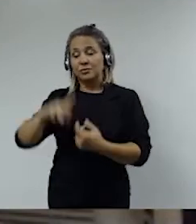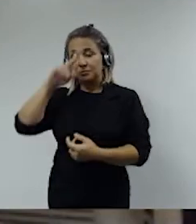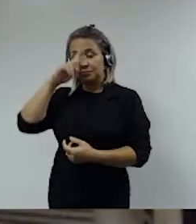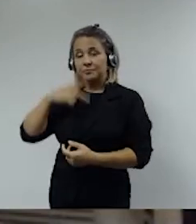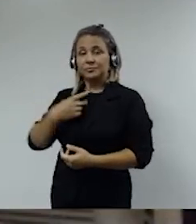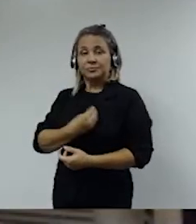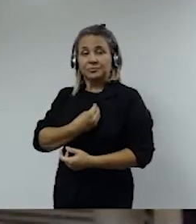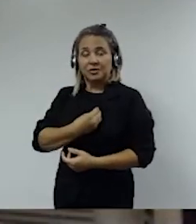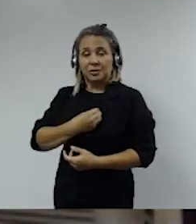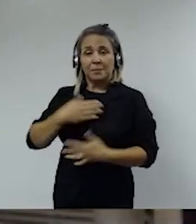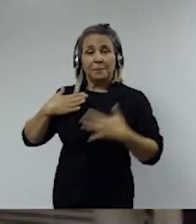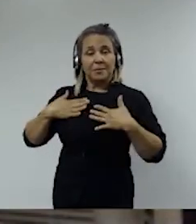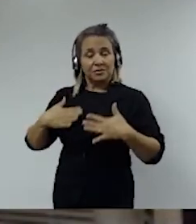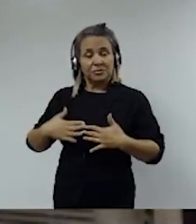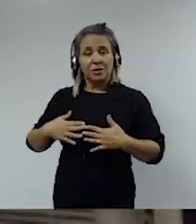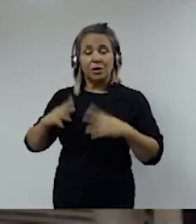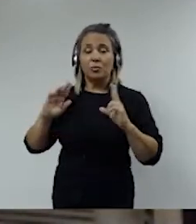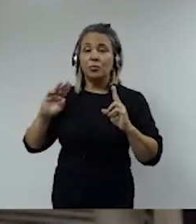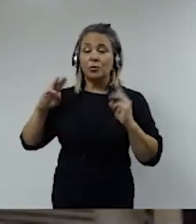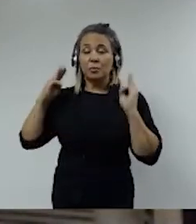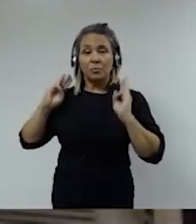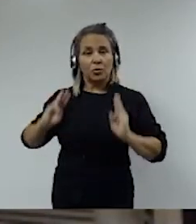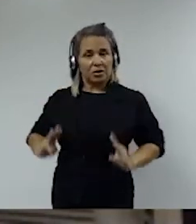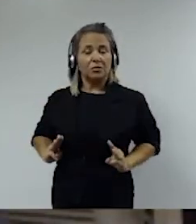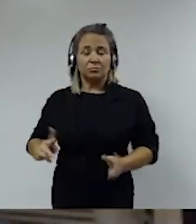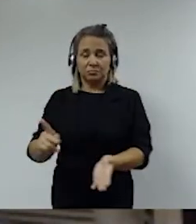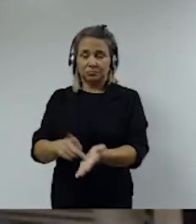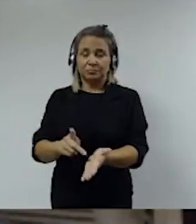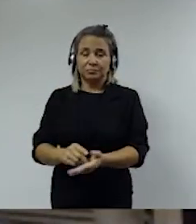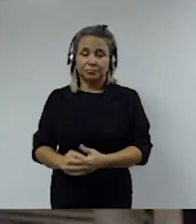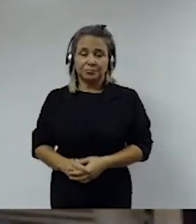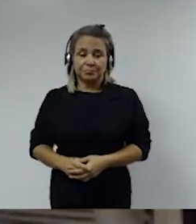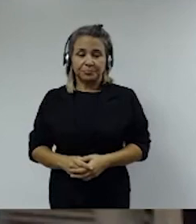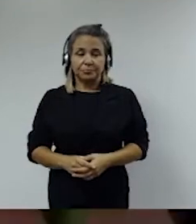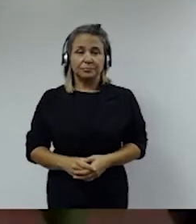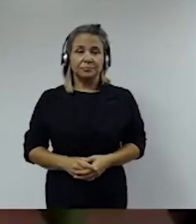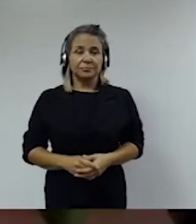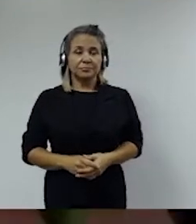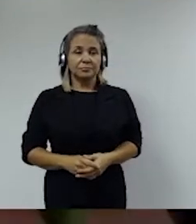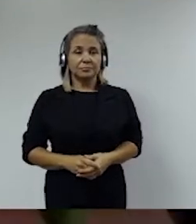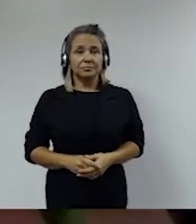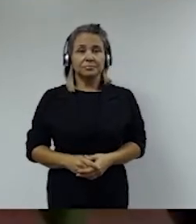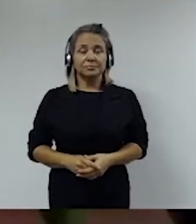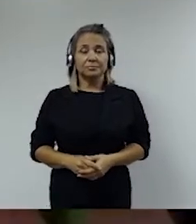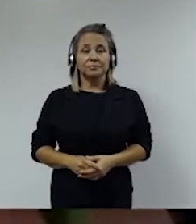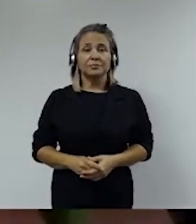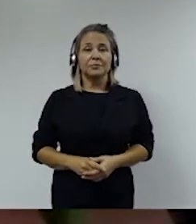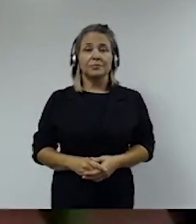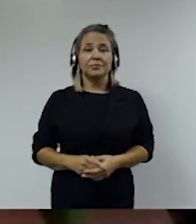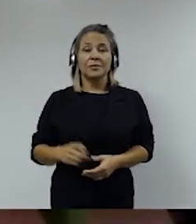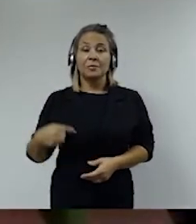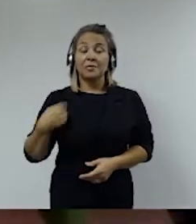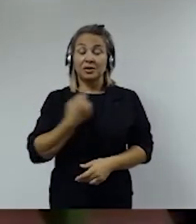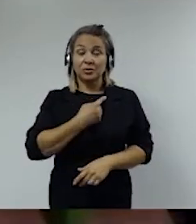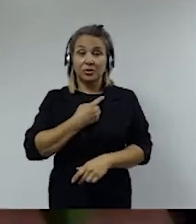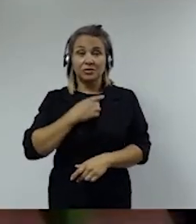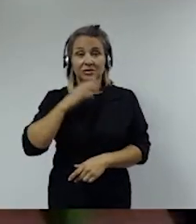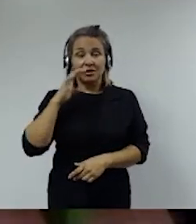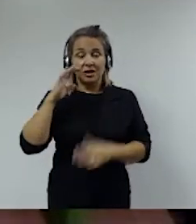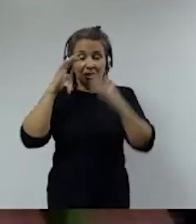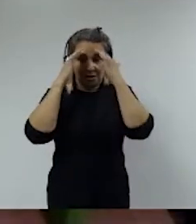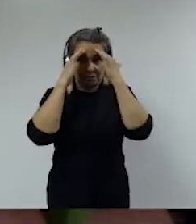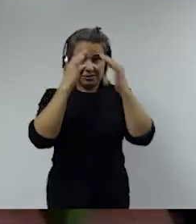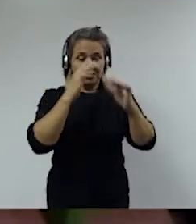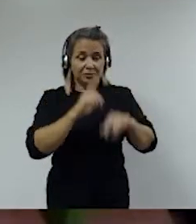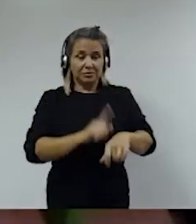física, pessoal, moral, etc. e tal. Doutor Luciano, para nós respeitarmos o prazo, 2 minutos